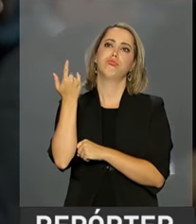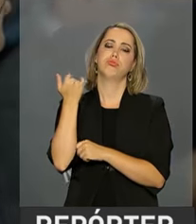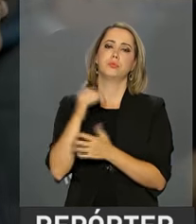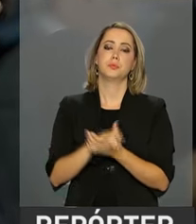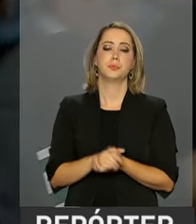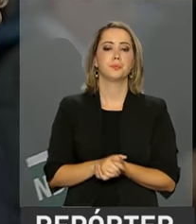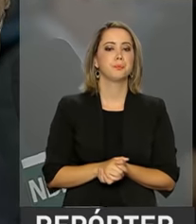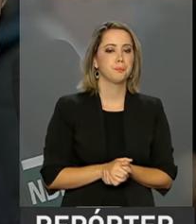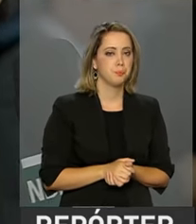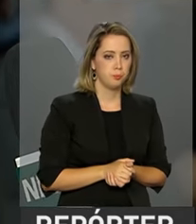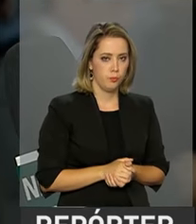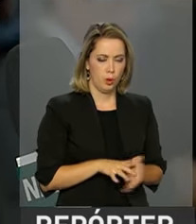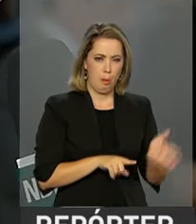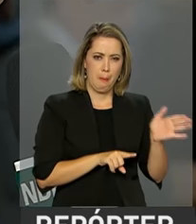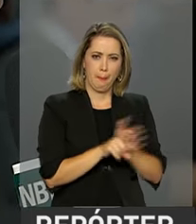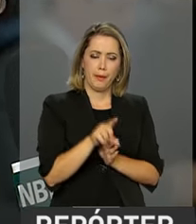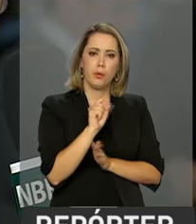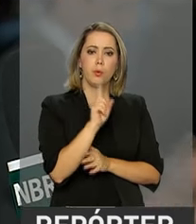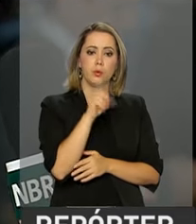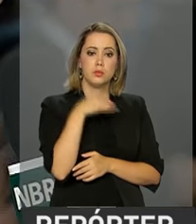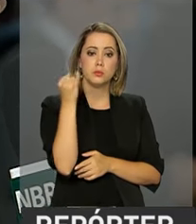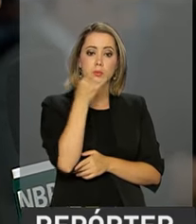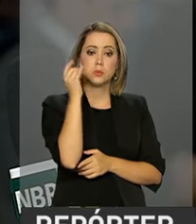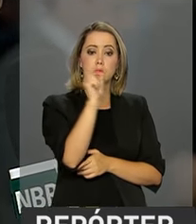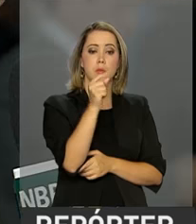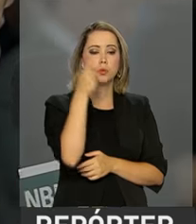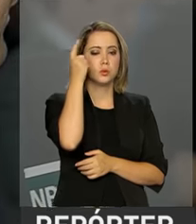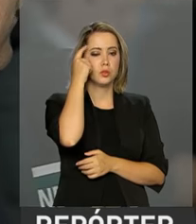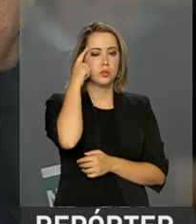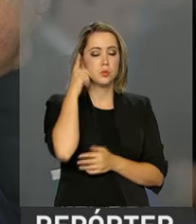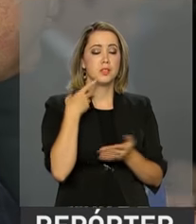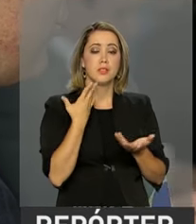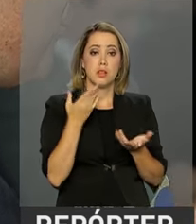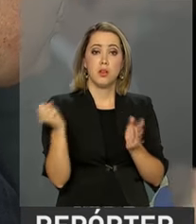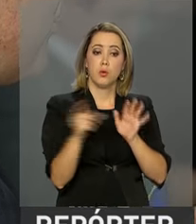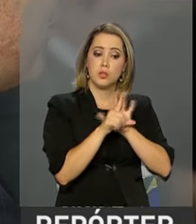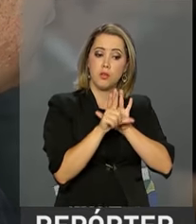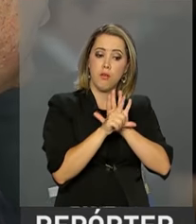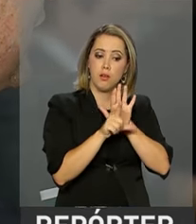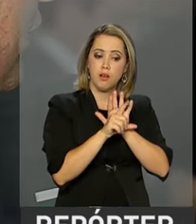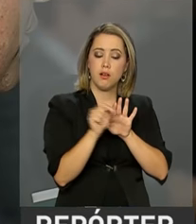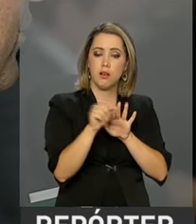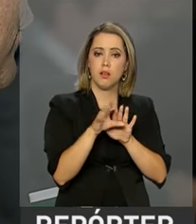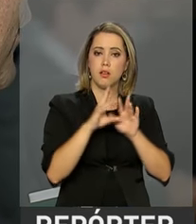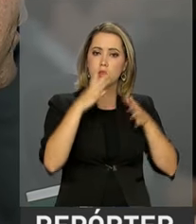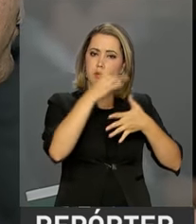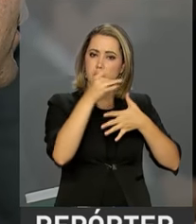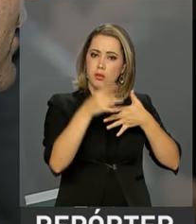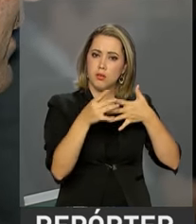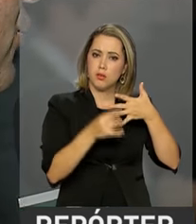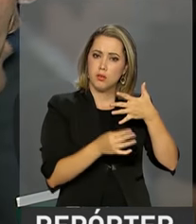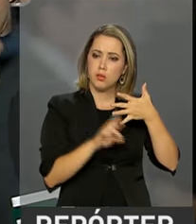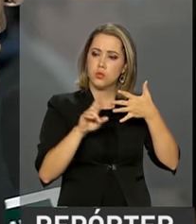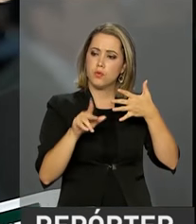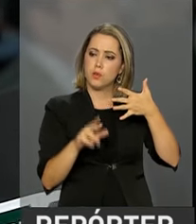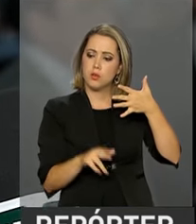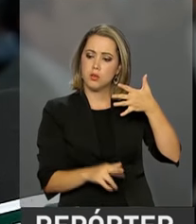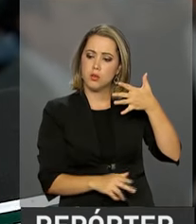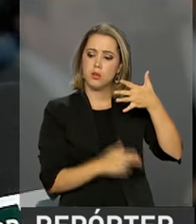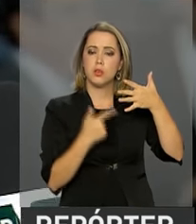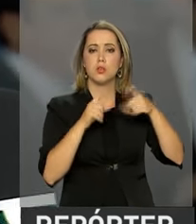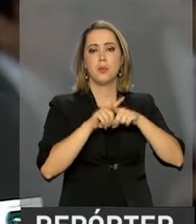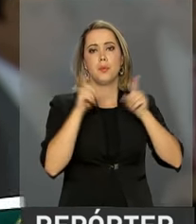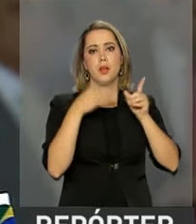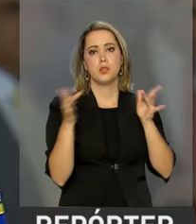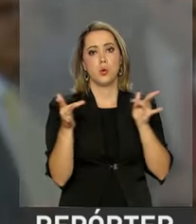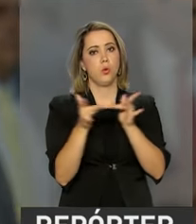É importante também a gente pensar que com a reforma trabalhista, muitos pontos da CLT vão ser flexibilizados, mas vai ser a